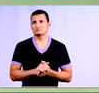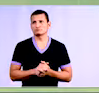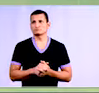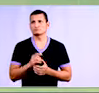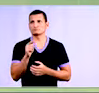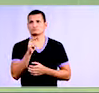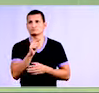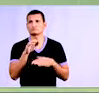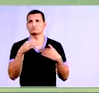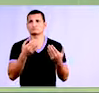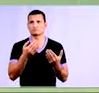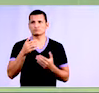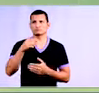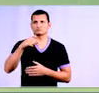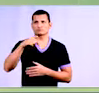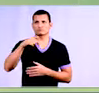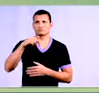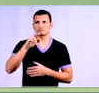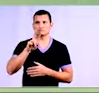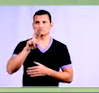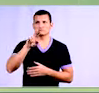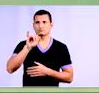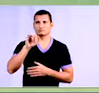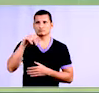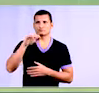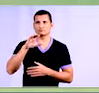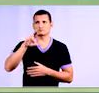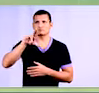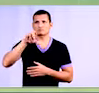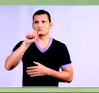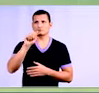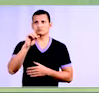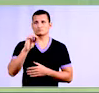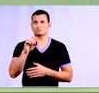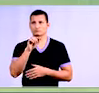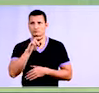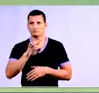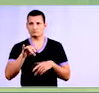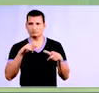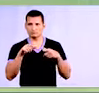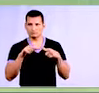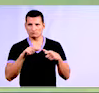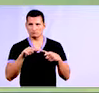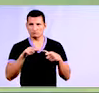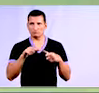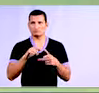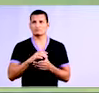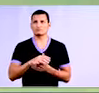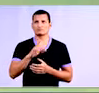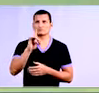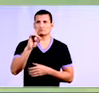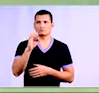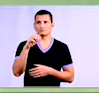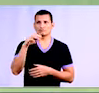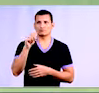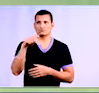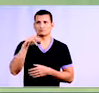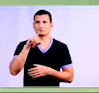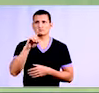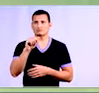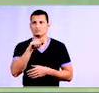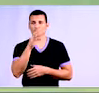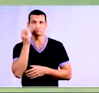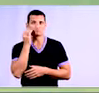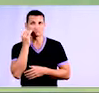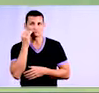para o quadro vinculado a ele. Ou seja, ele vai trabalhar realmente por demanda. Ele vai verificar se é